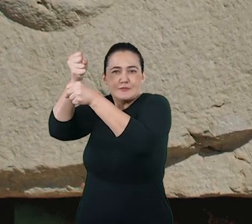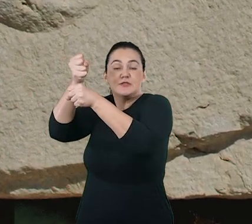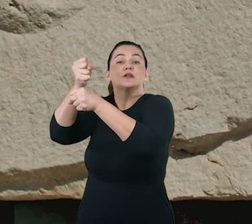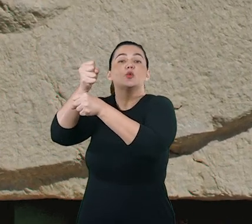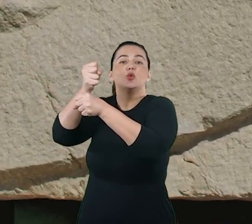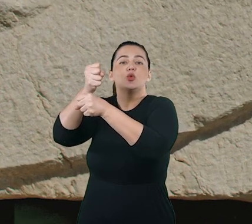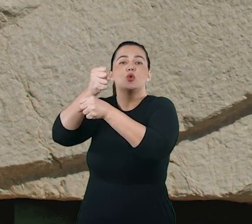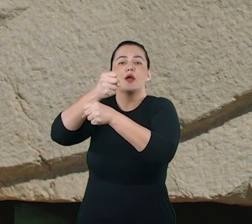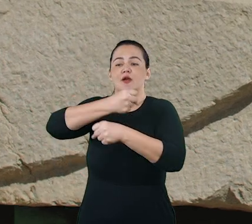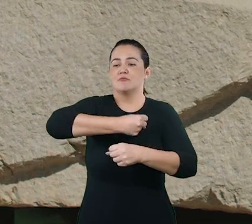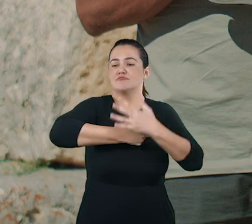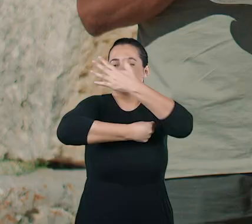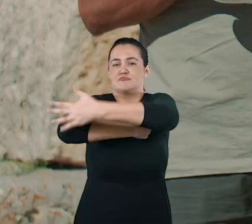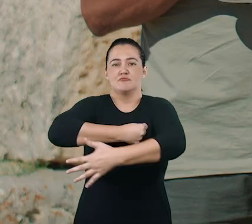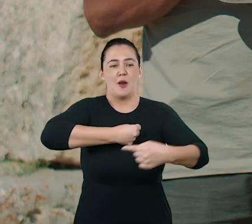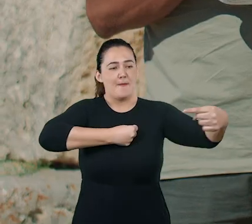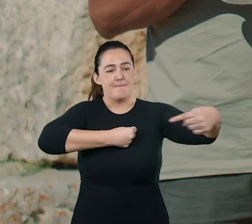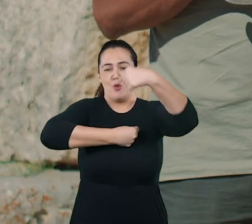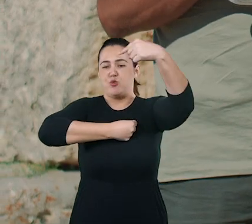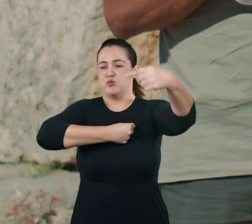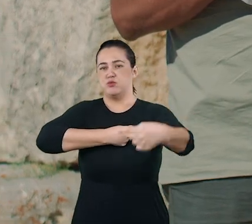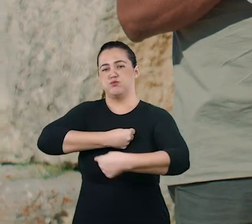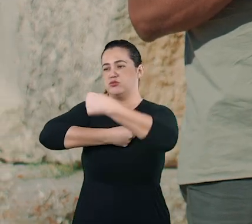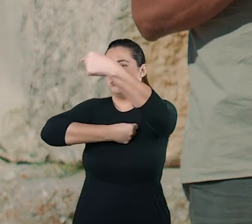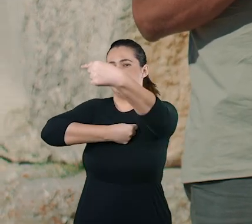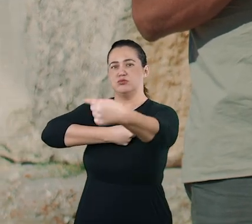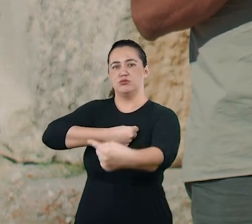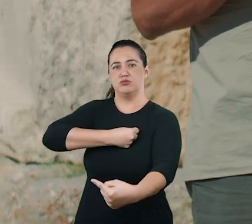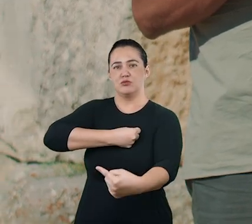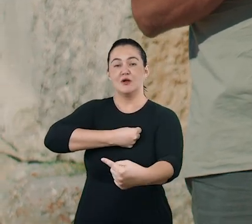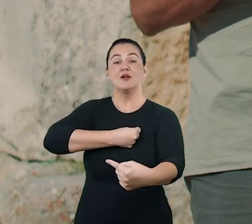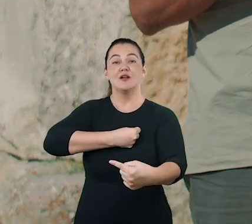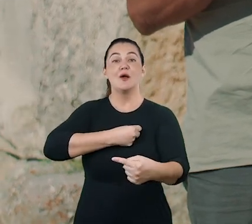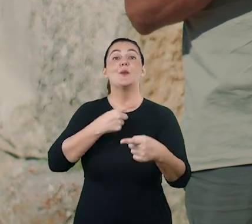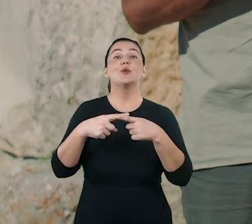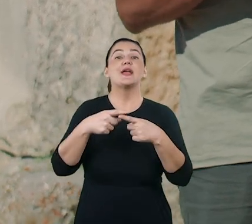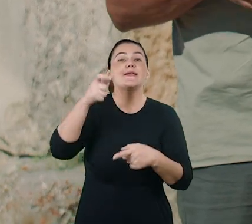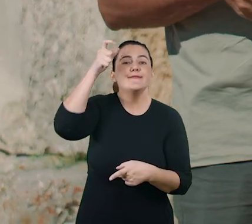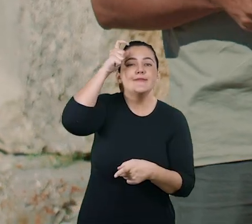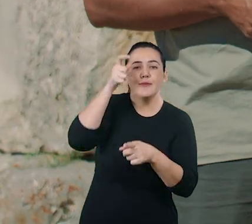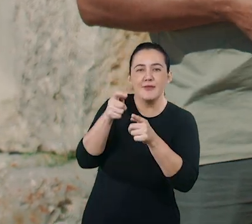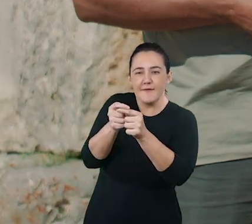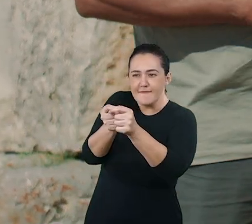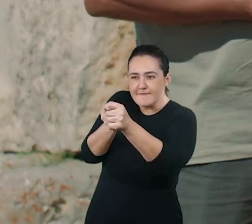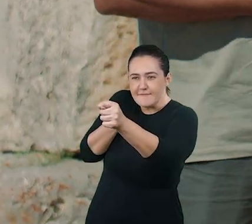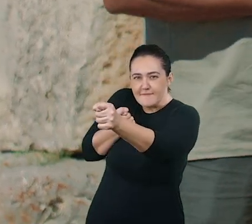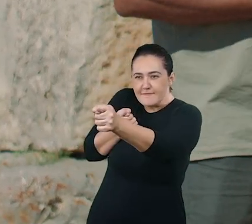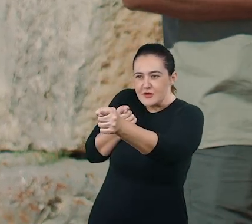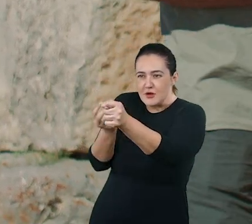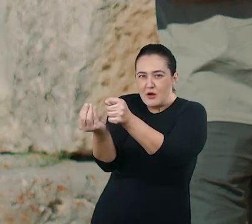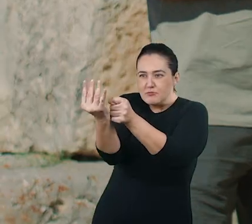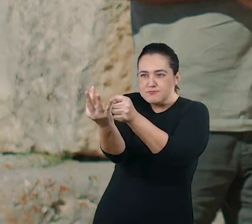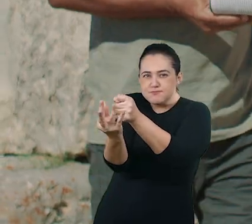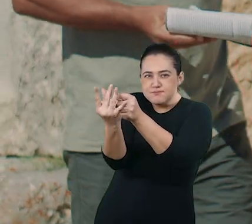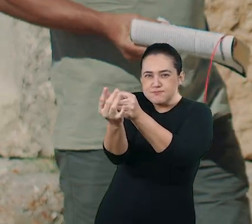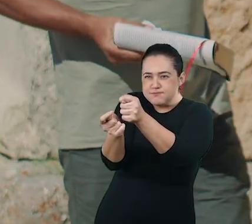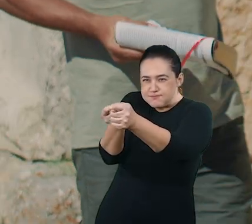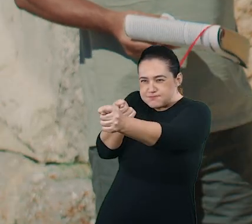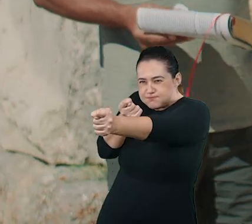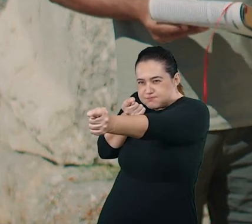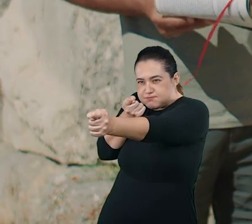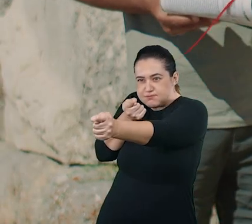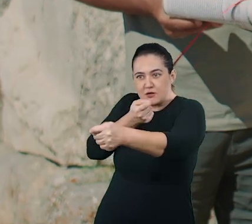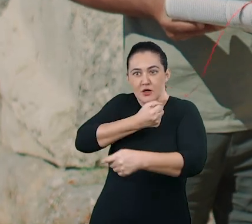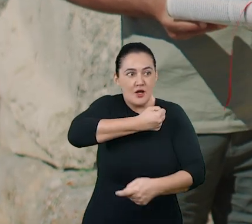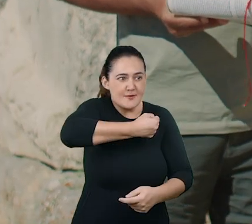o escudo da fé, com o qual poderão apagar todos os dados inflamados do inimigo. Lembra que eu falei